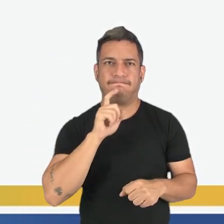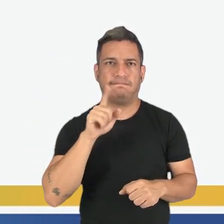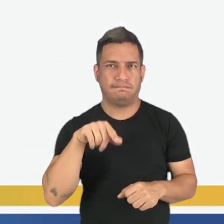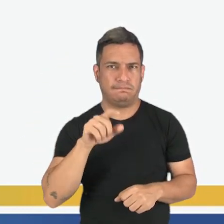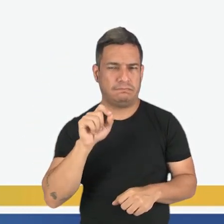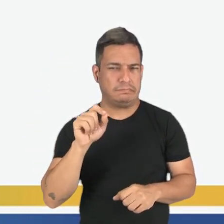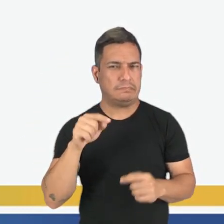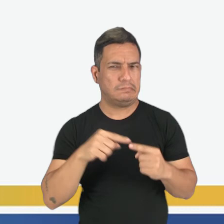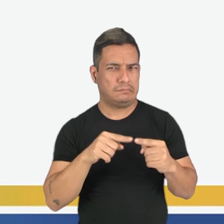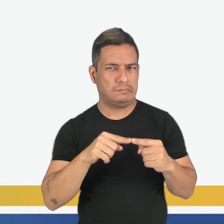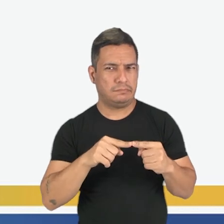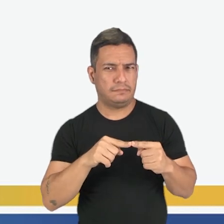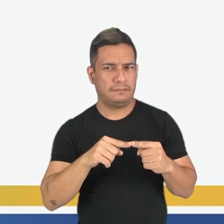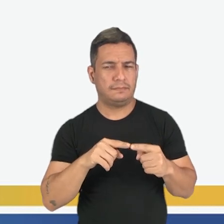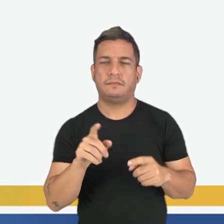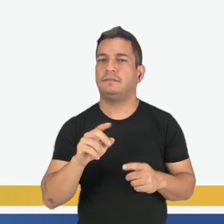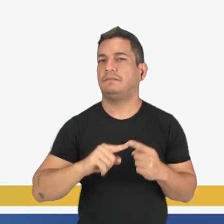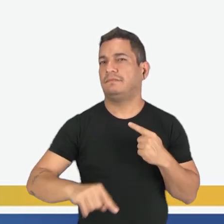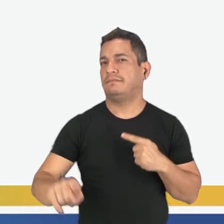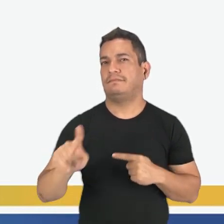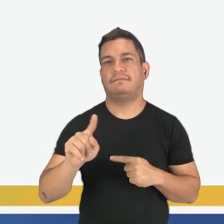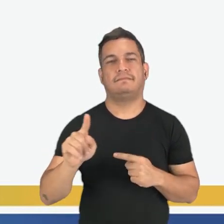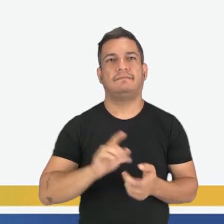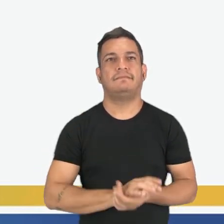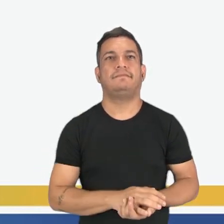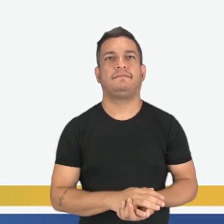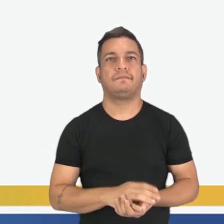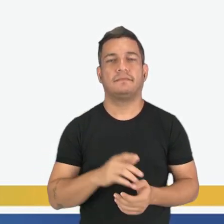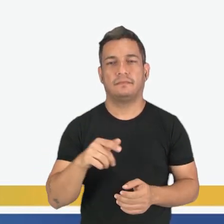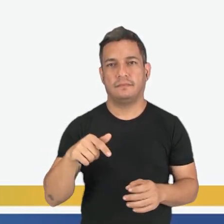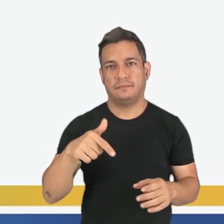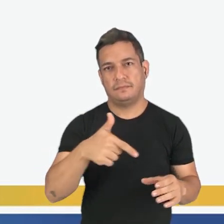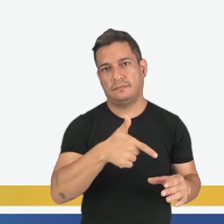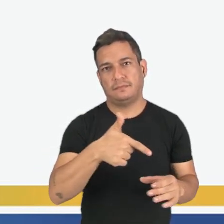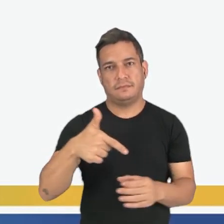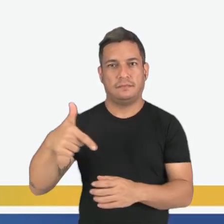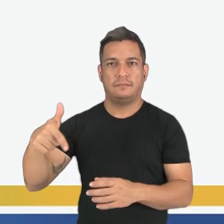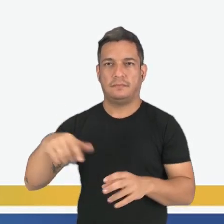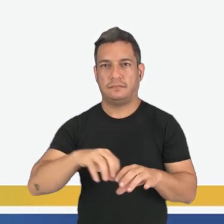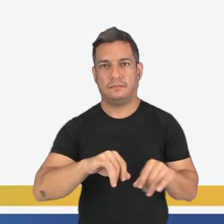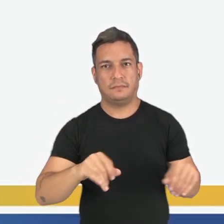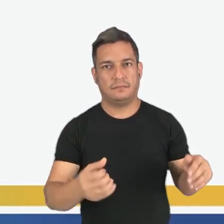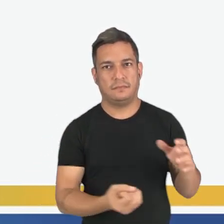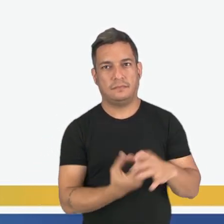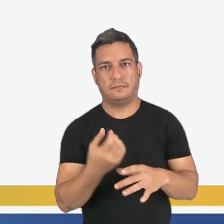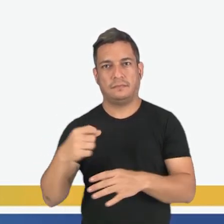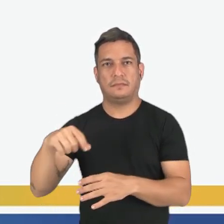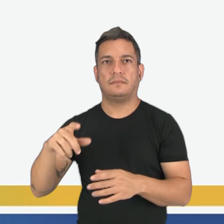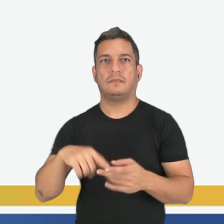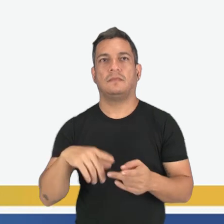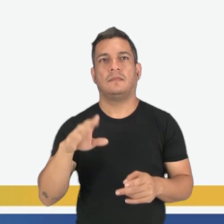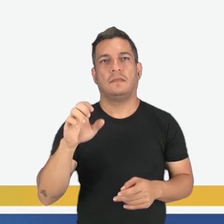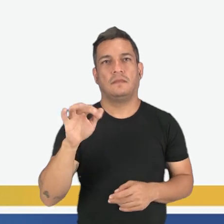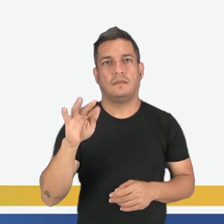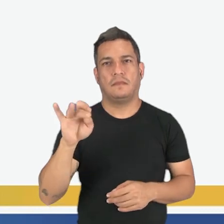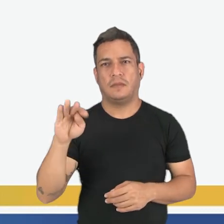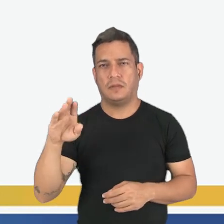das grandes geleiras? Não. Irrigação de terras? Sim. Efeito